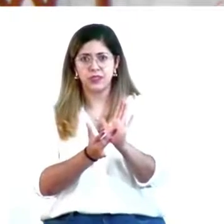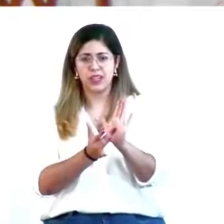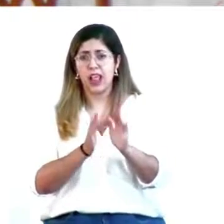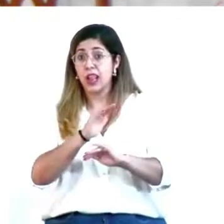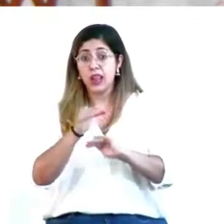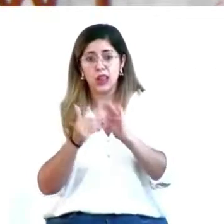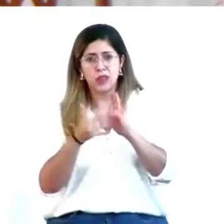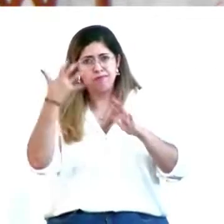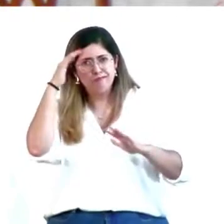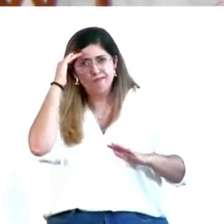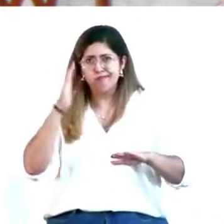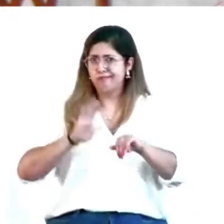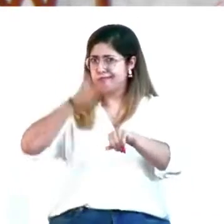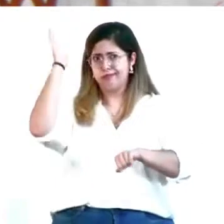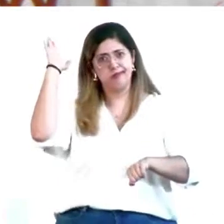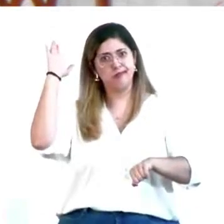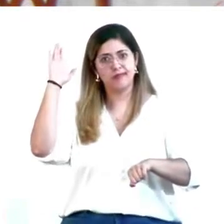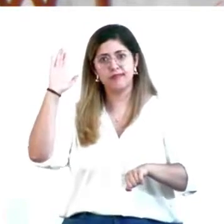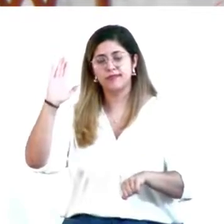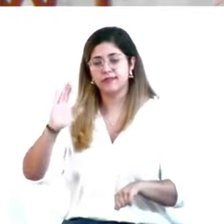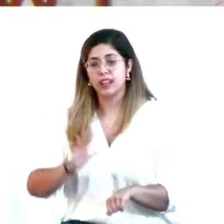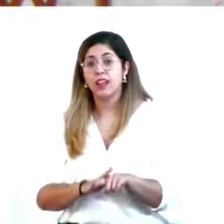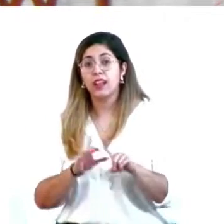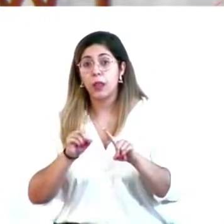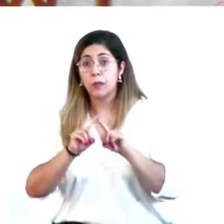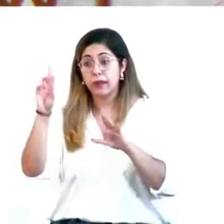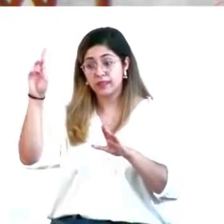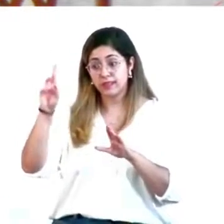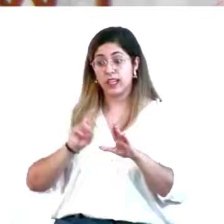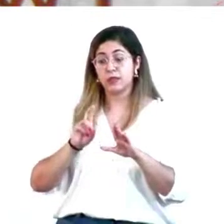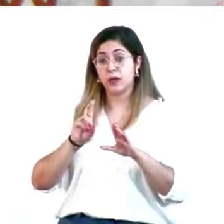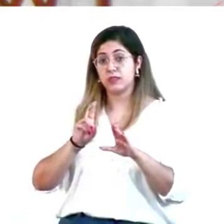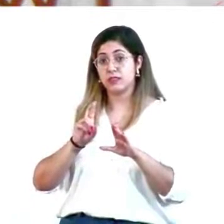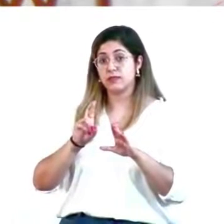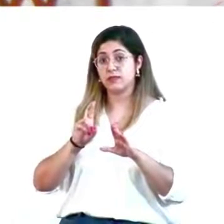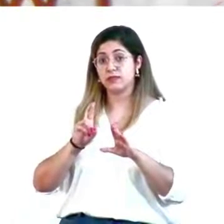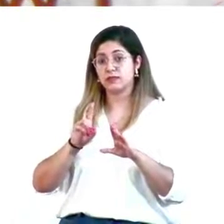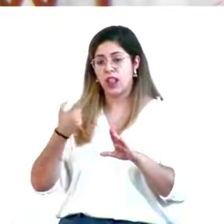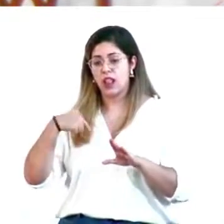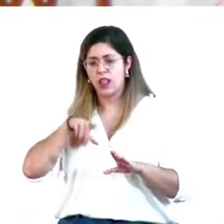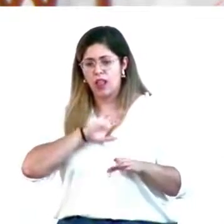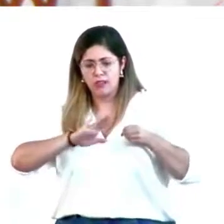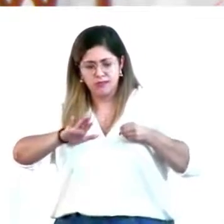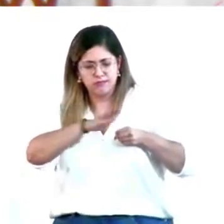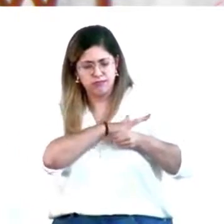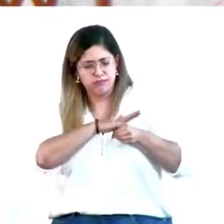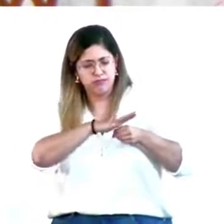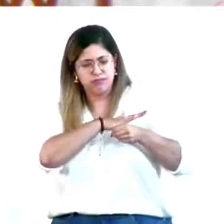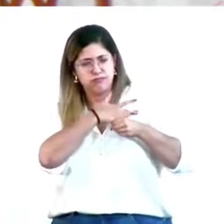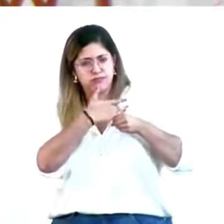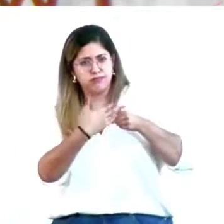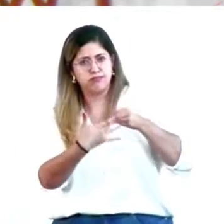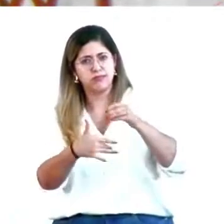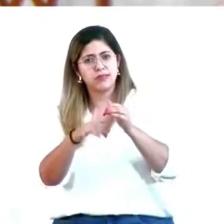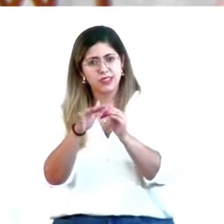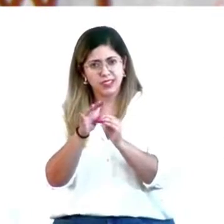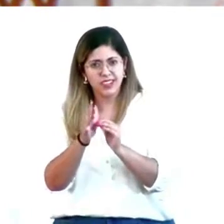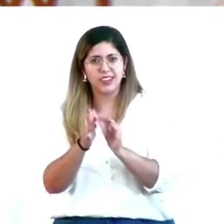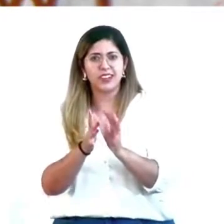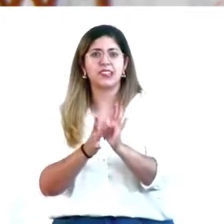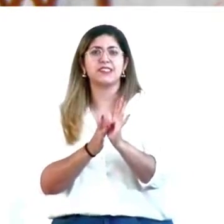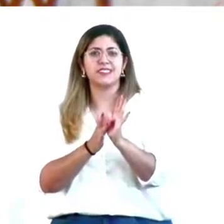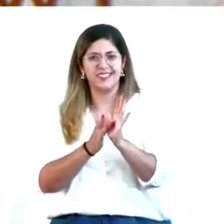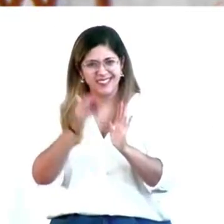entendimento, para que como resultado eles possam ser transbordados da plenitude